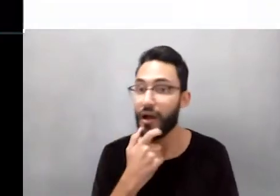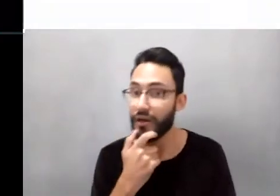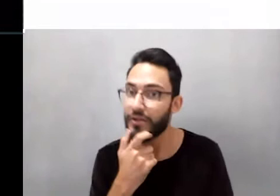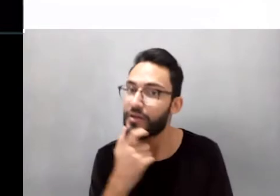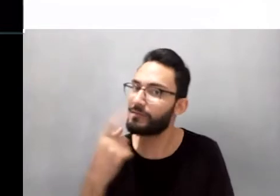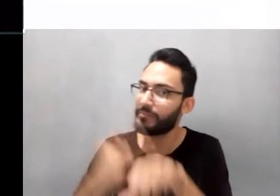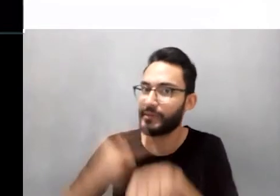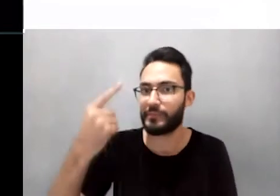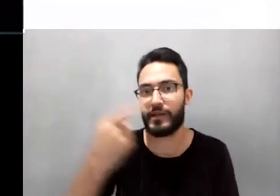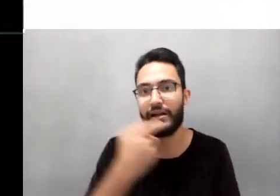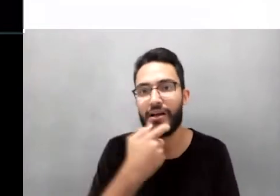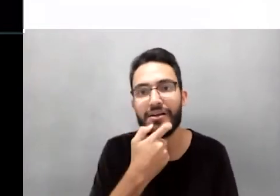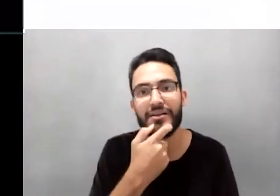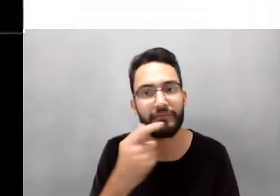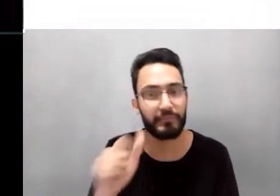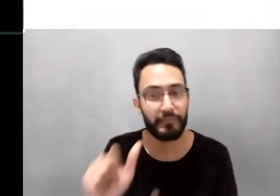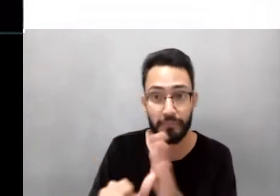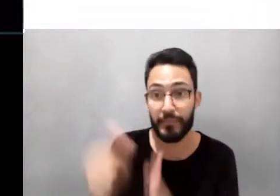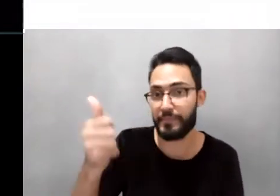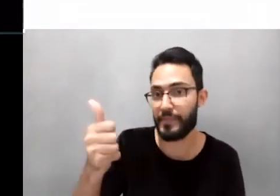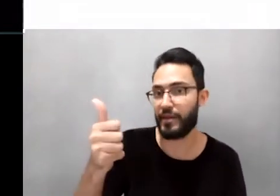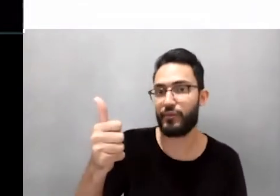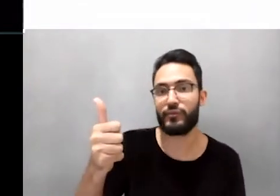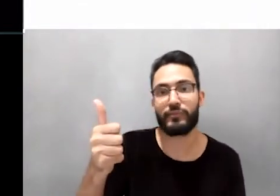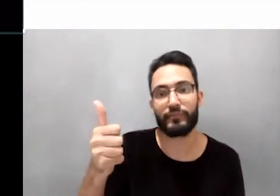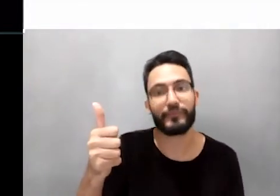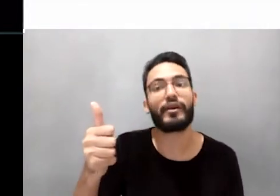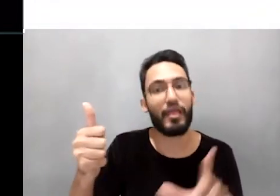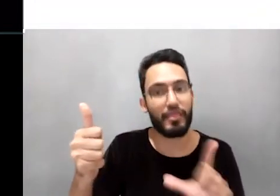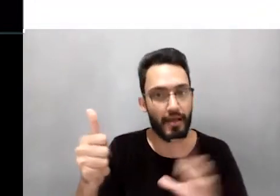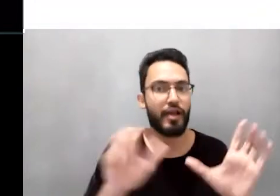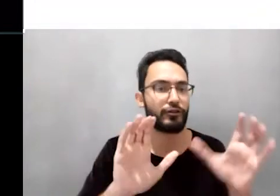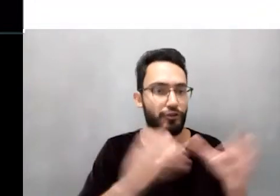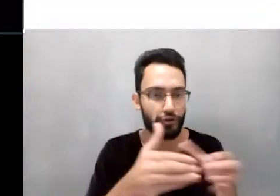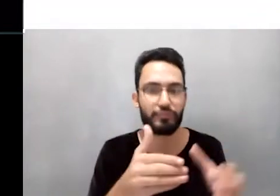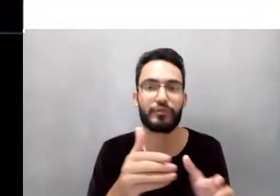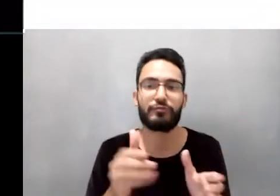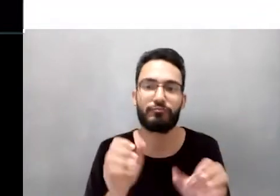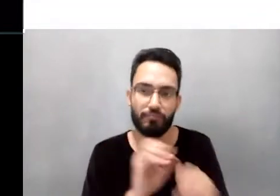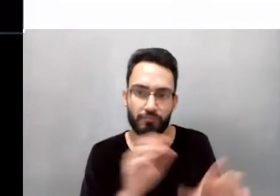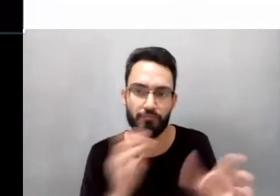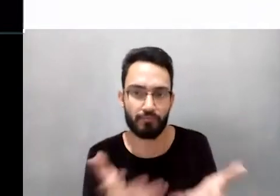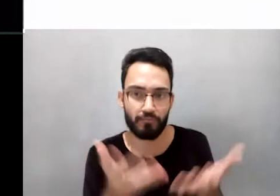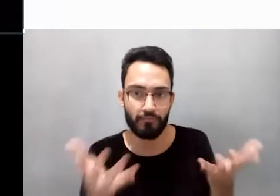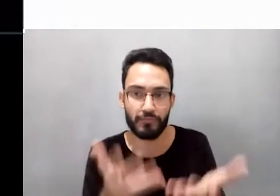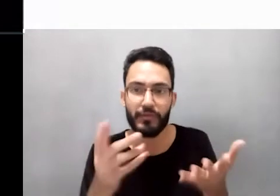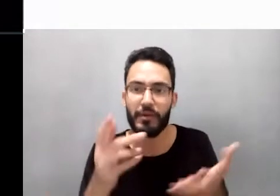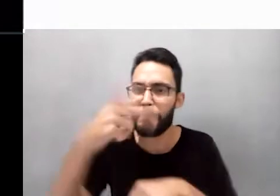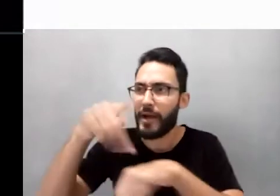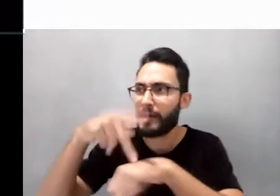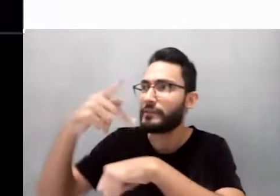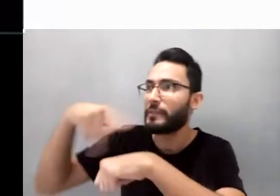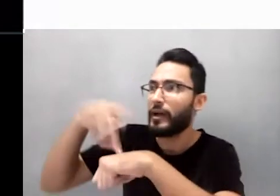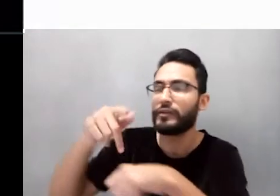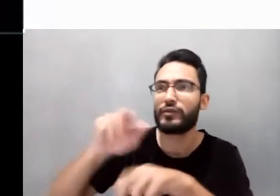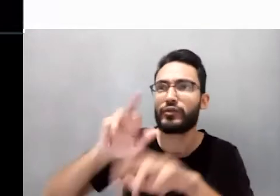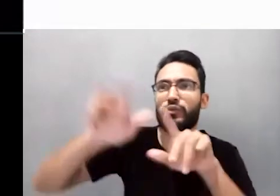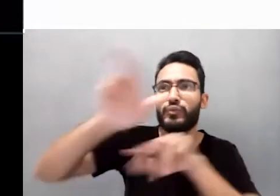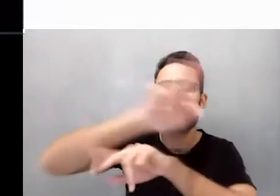primeiro deles, né? E que a gente tem times sendo formados por pessoas de diferentes países, então não dá para a